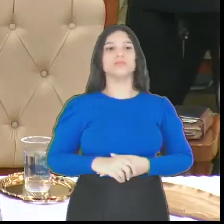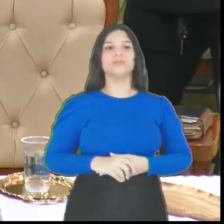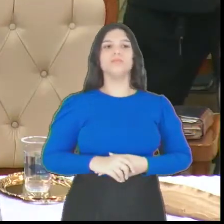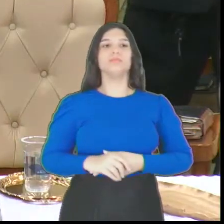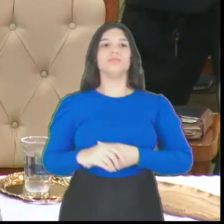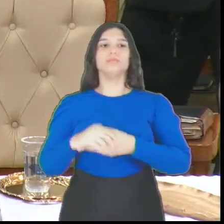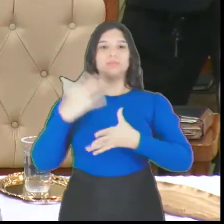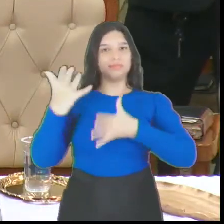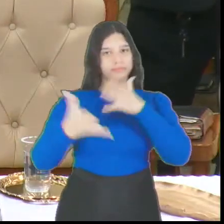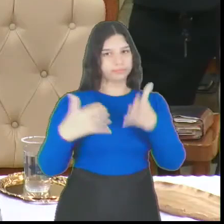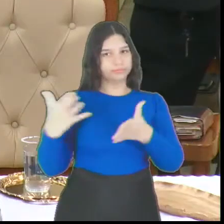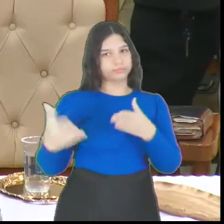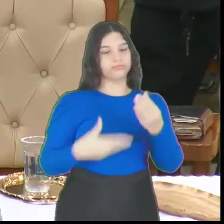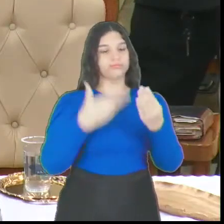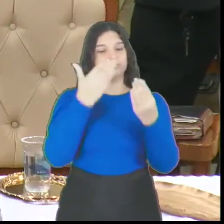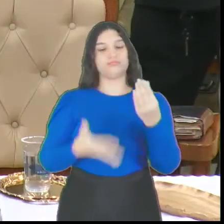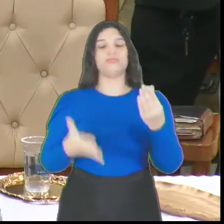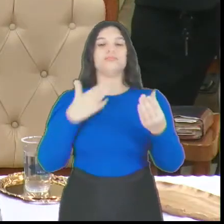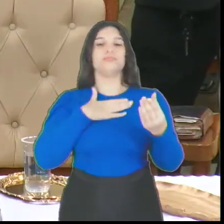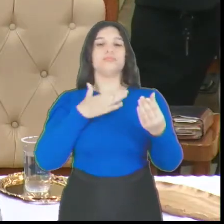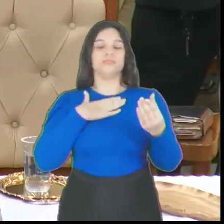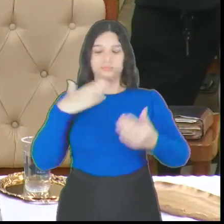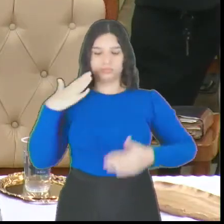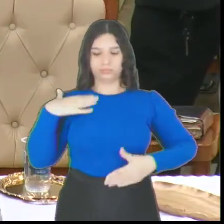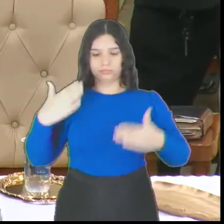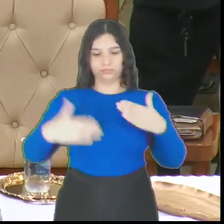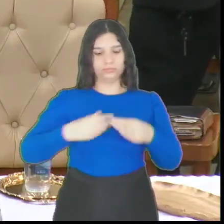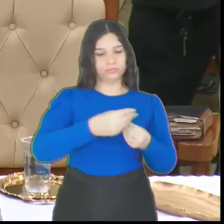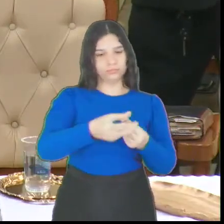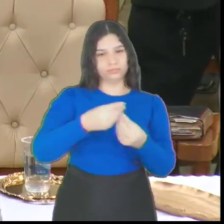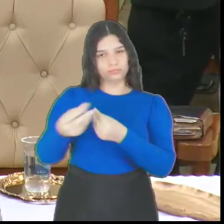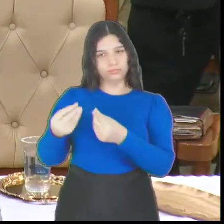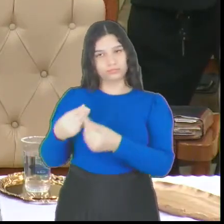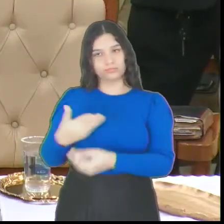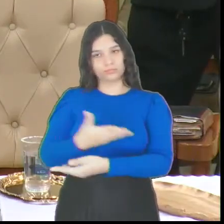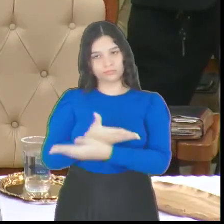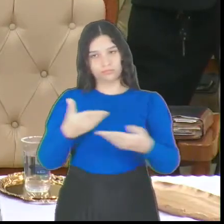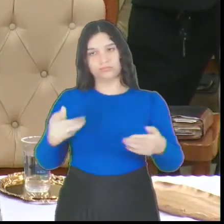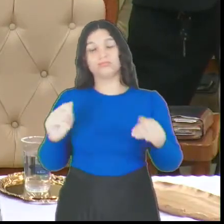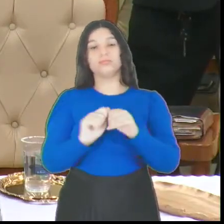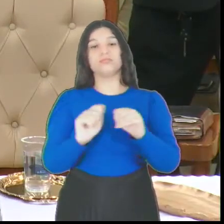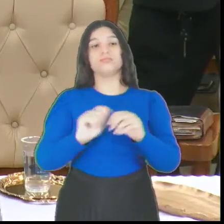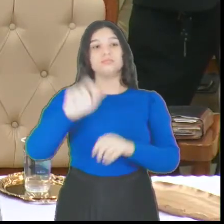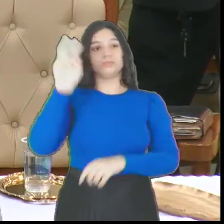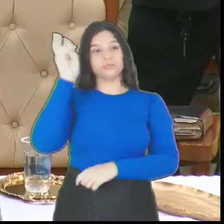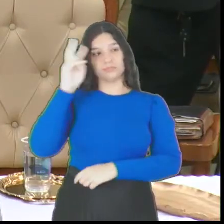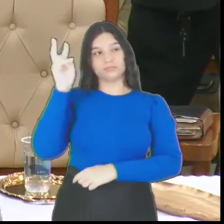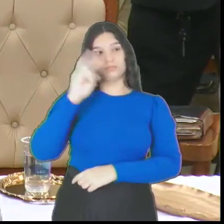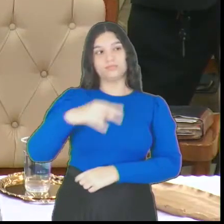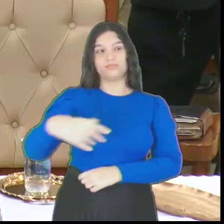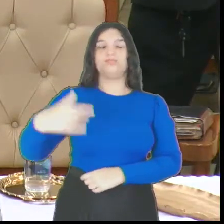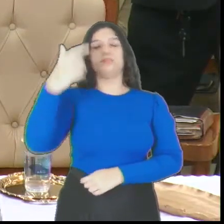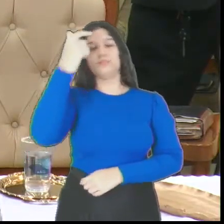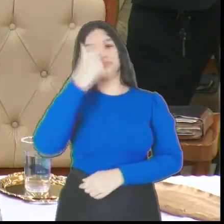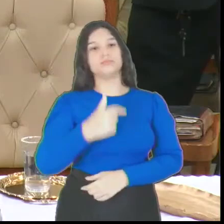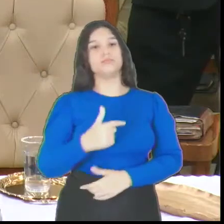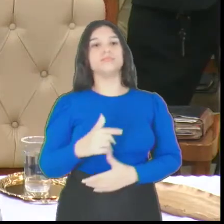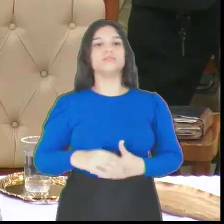E disse: isto é o meu corpo, que é dado por vós. Fazei isto em memória de mim.